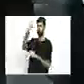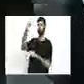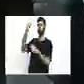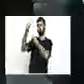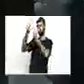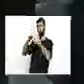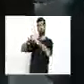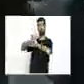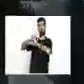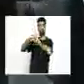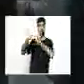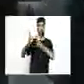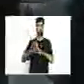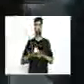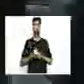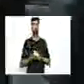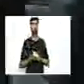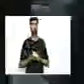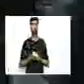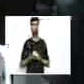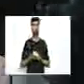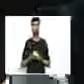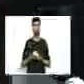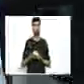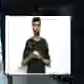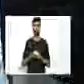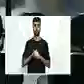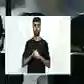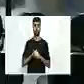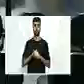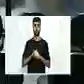suas palavras